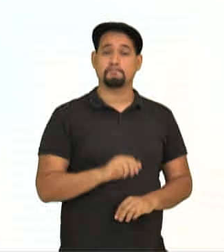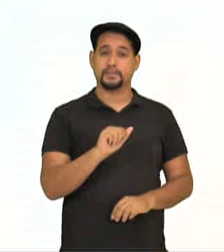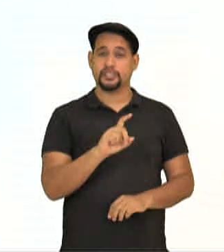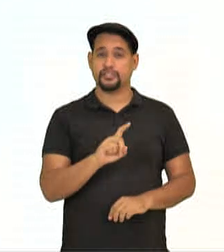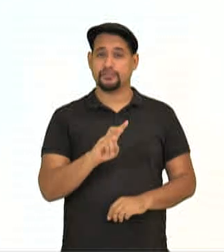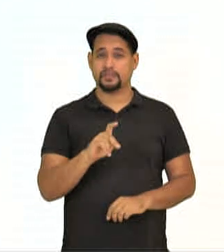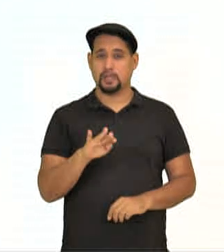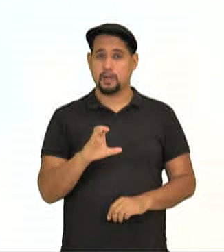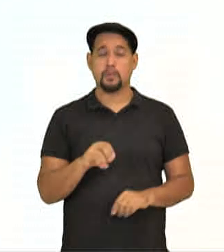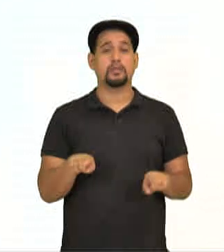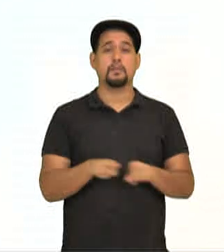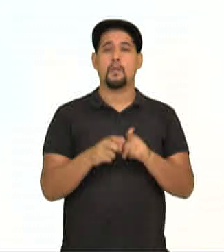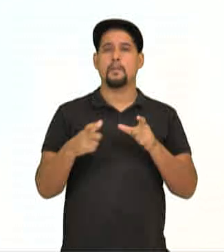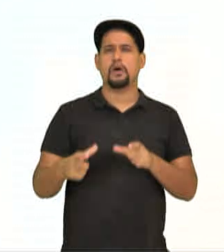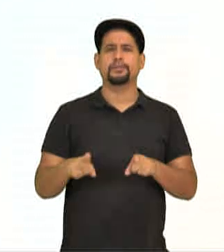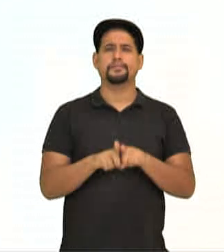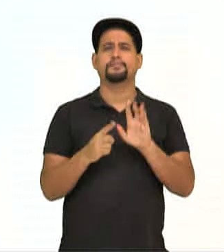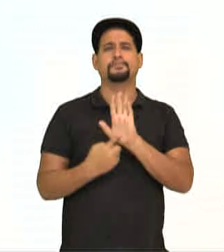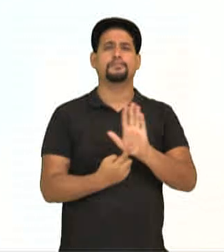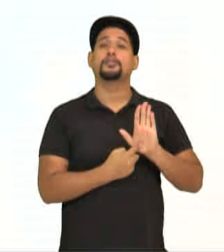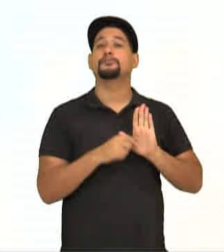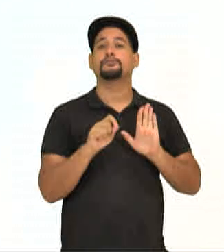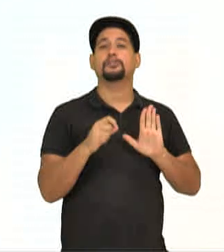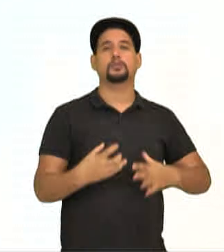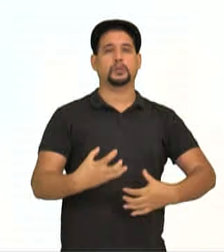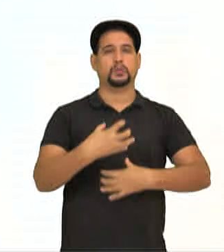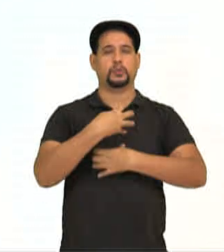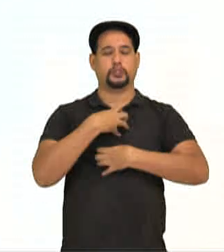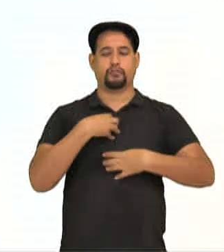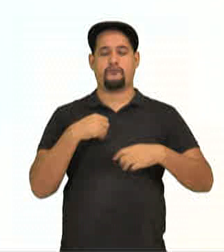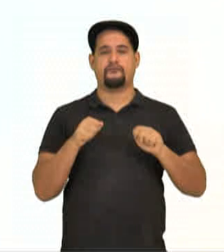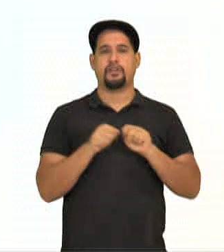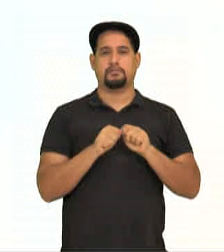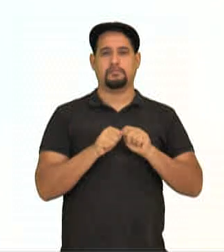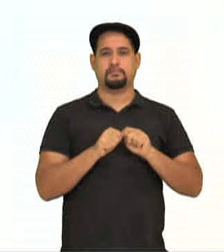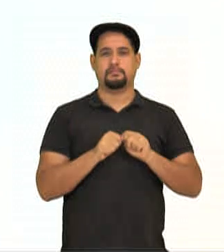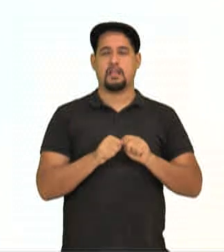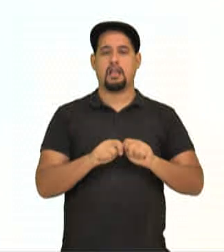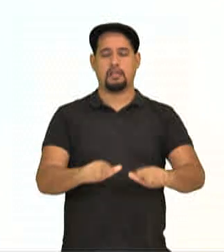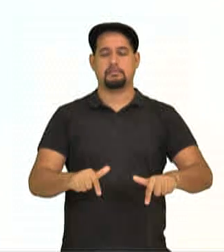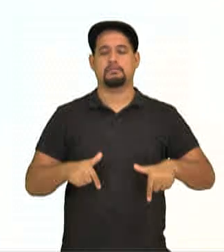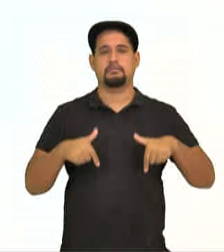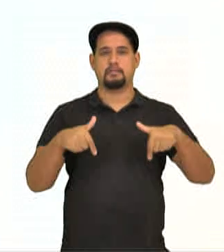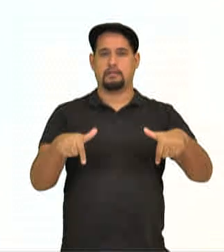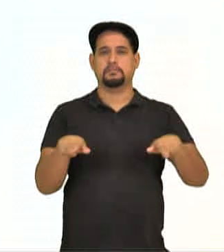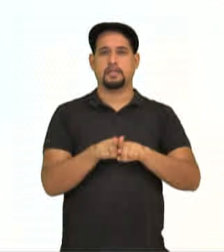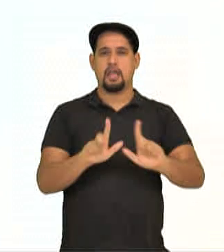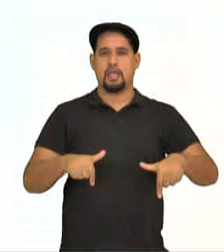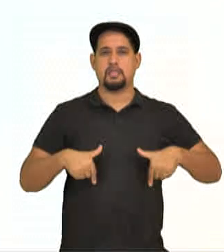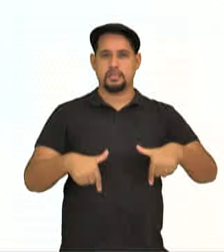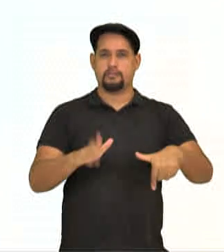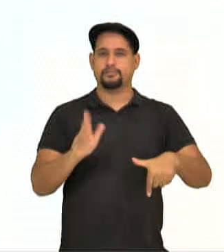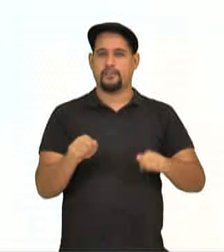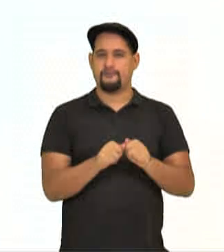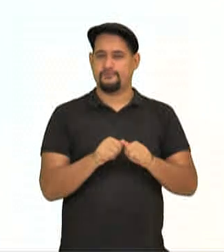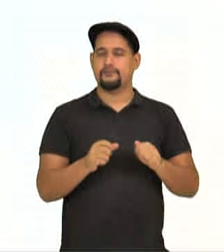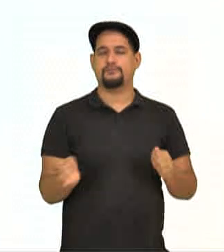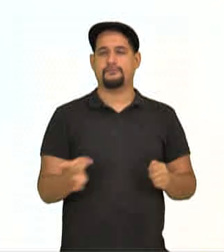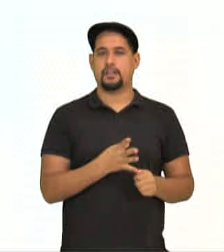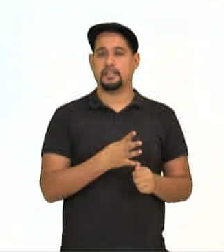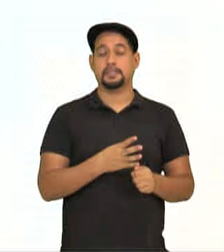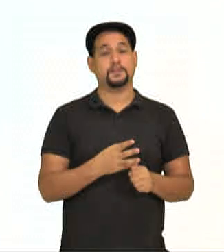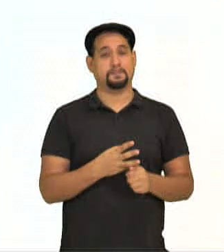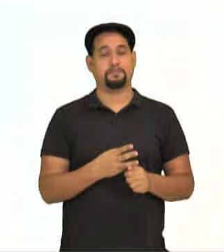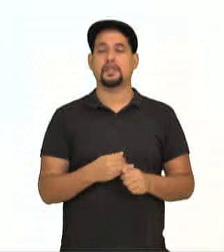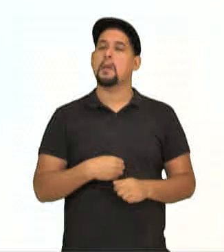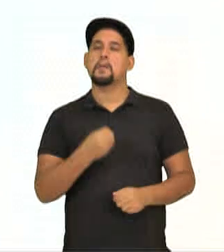de modo, que vão mostrar o modo que eu faço aquela ação, que aquela ação foi realizada.